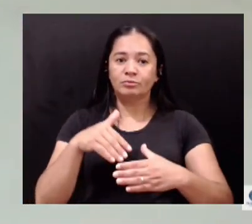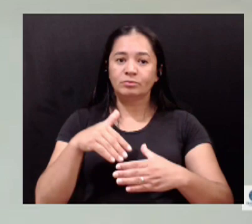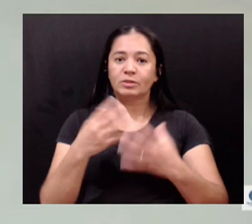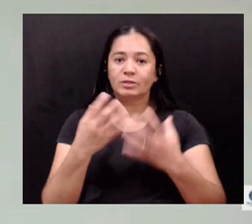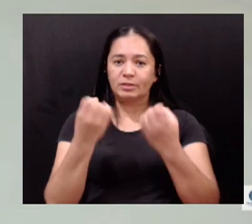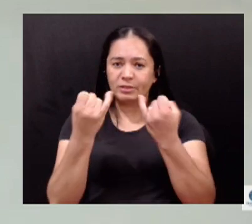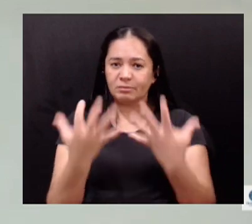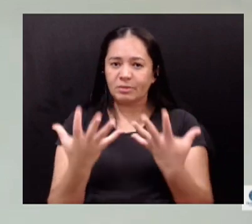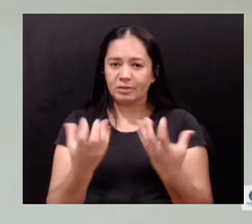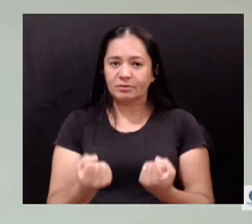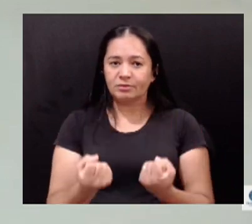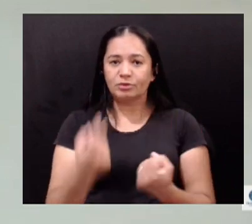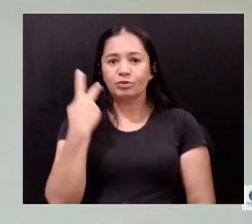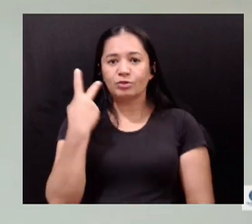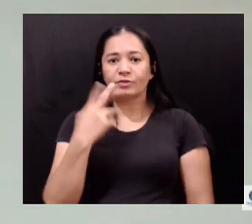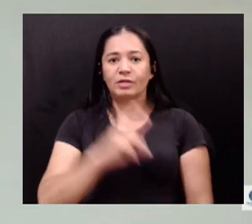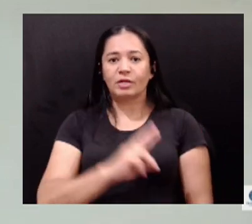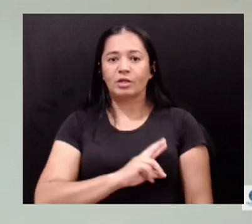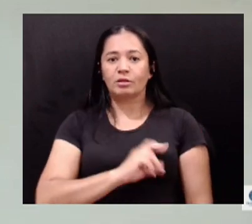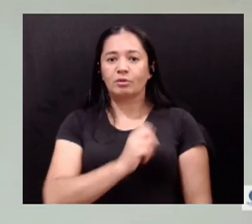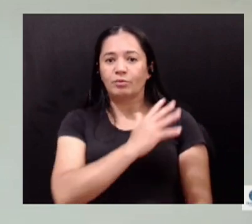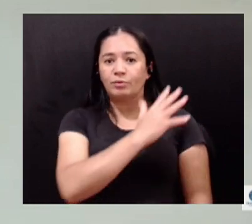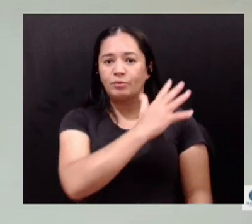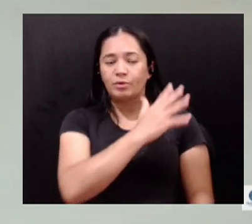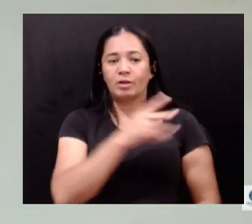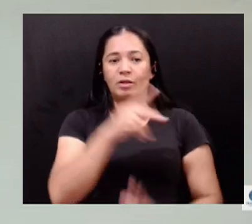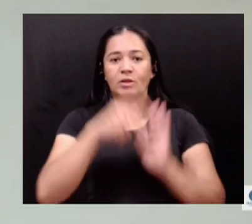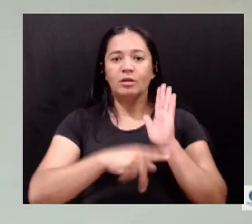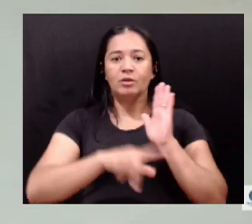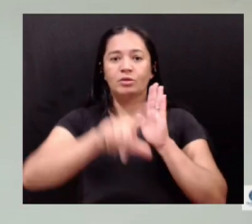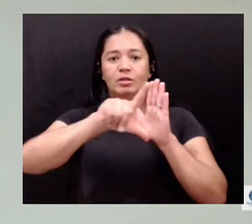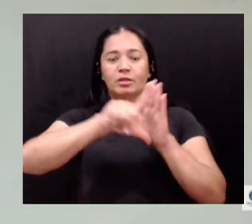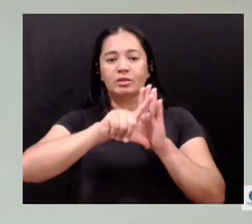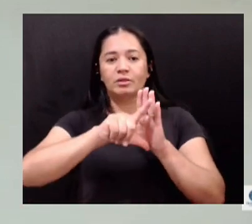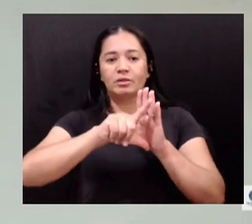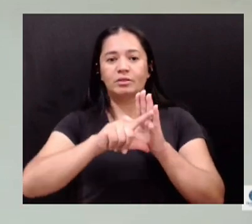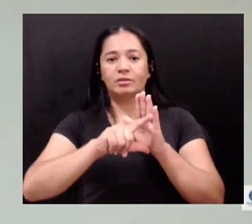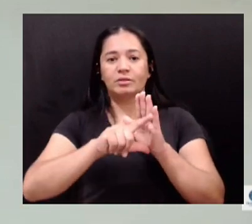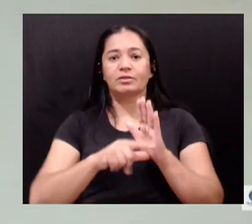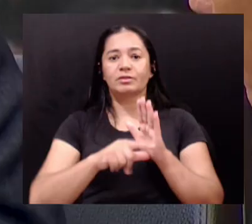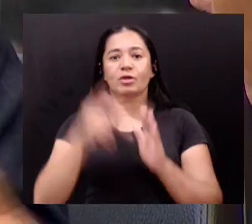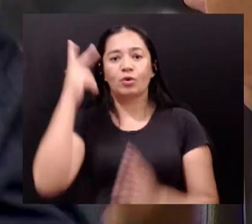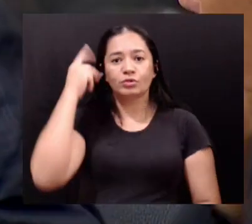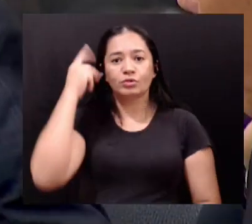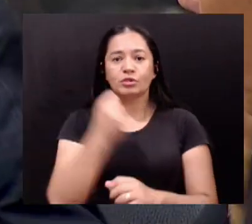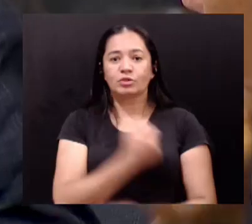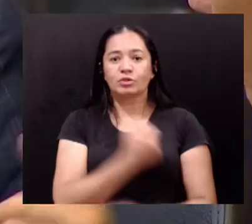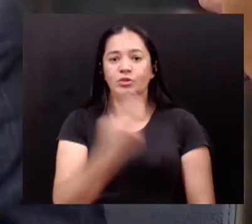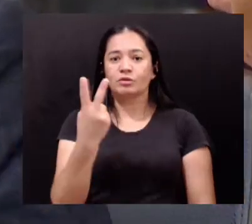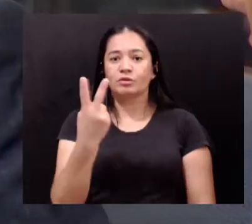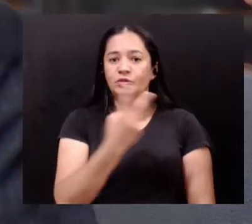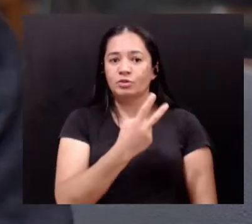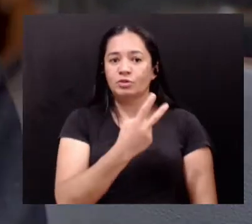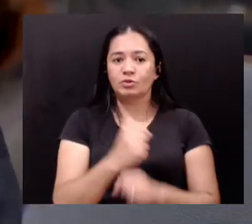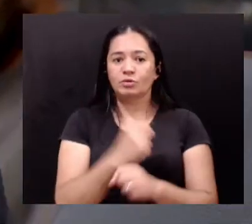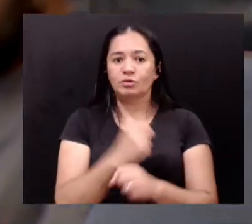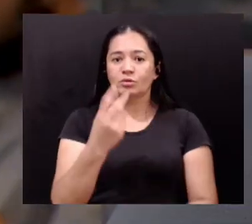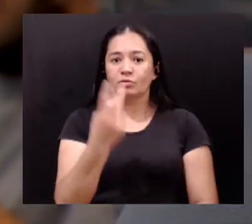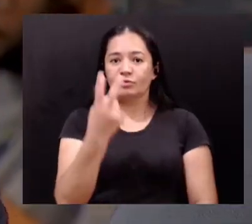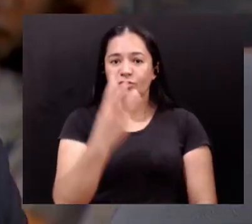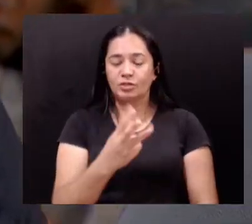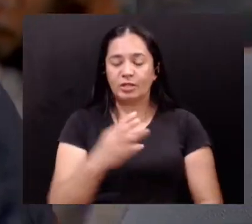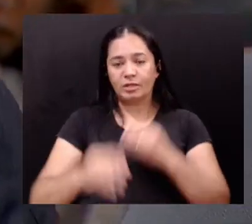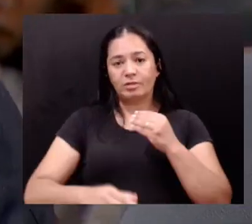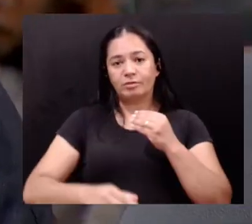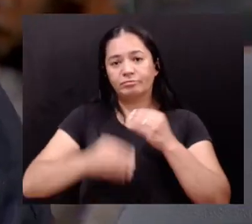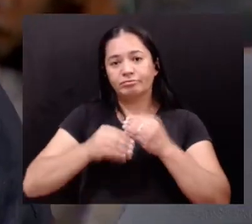vereador Rubens Gás ao projeto de lei ordinária 22 de 2023 e a emenda supressiva de